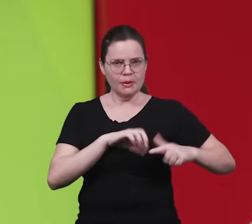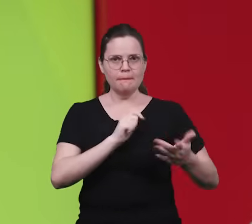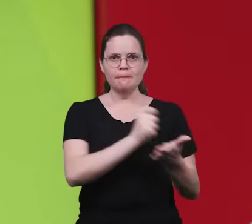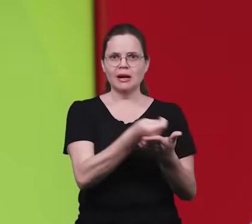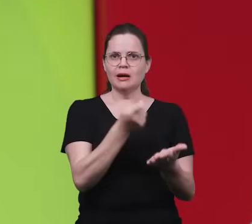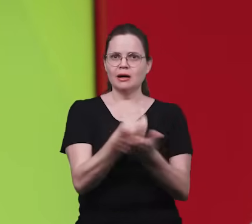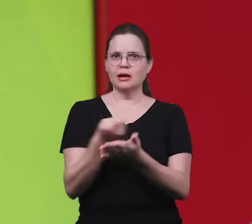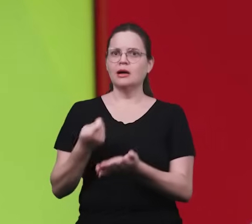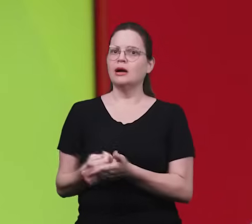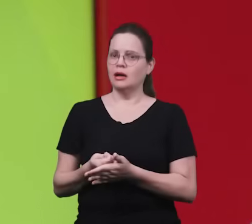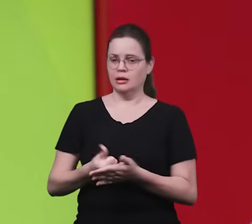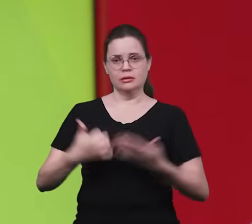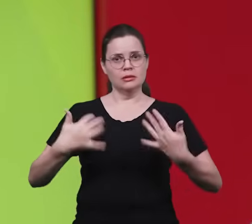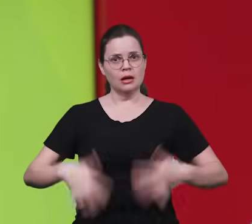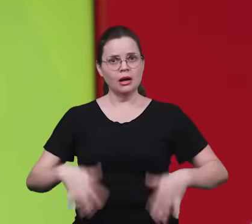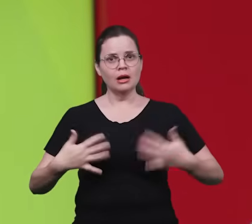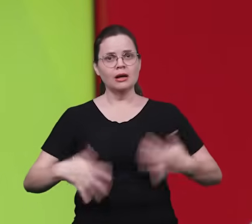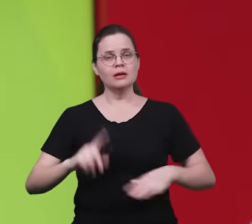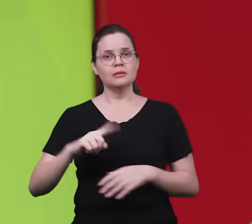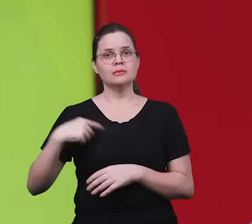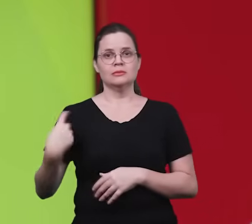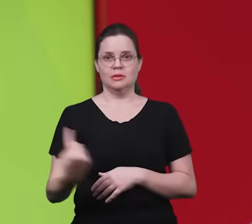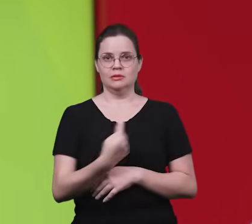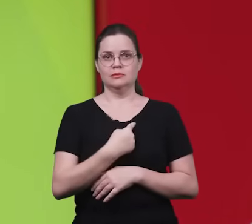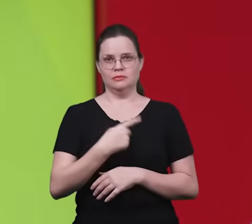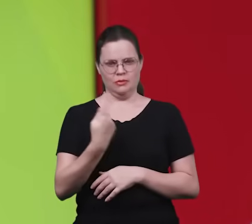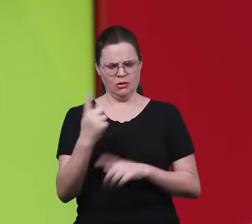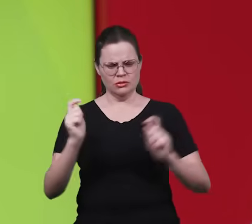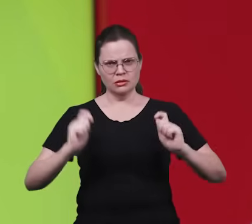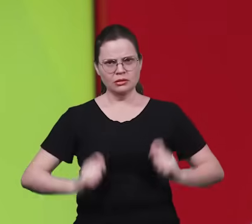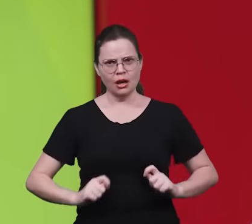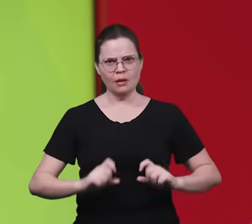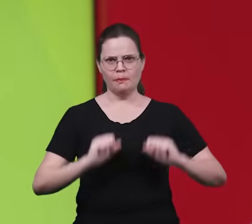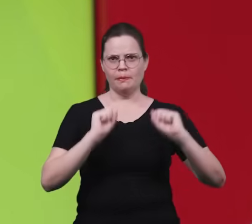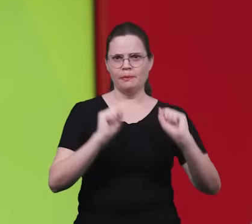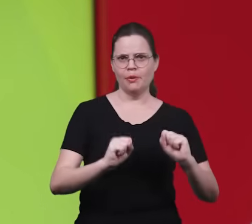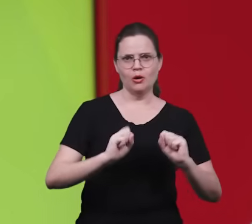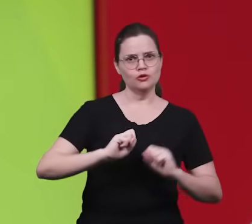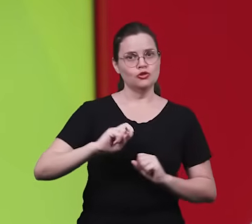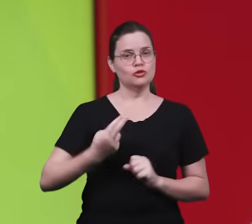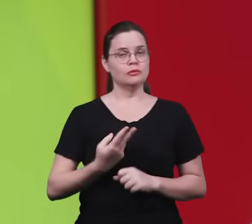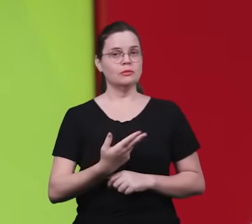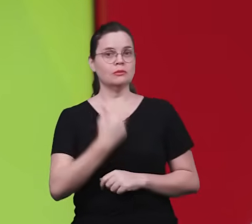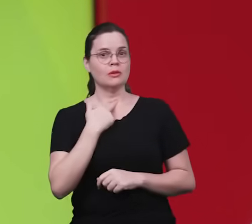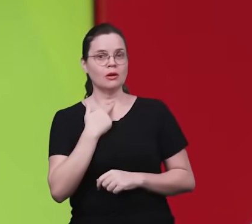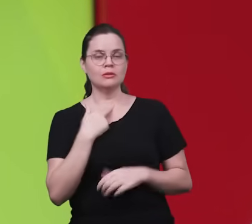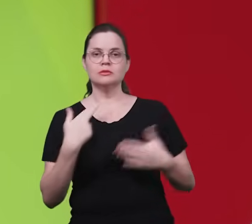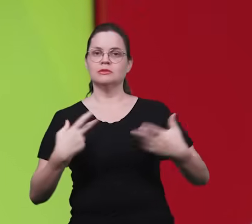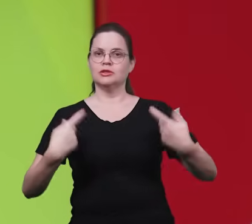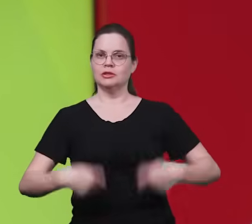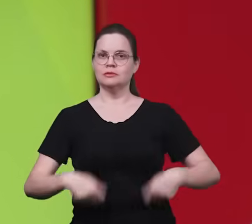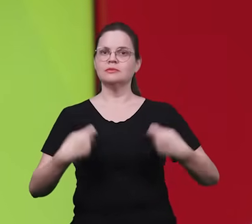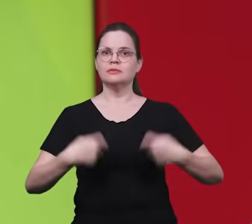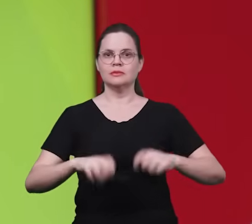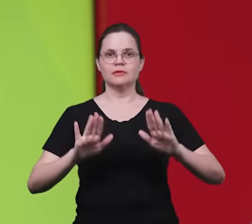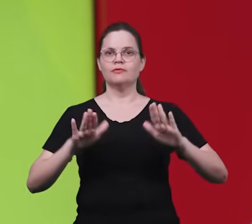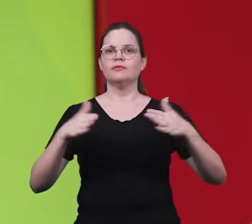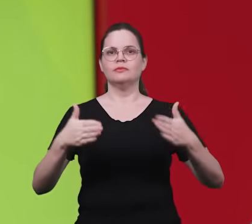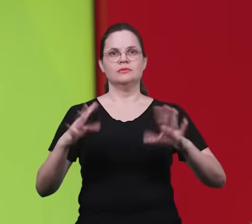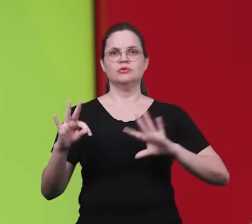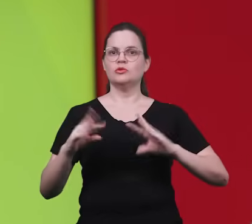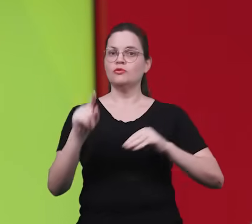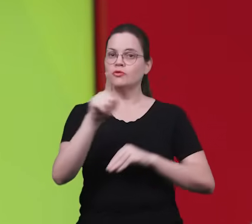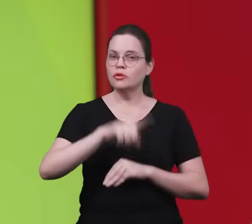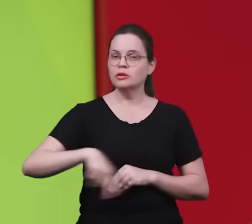o quanto que isso custa do nosso salário, nós podemos, nós não podemos. E aí nós precisamos enfatizar isso com